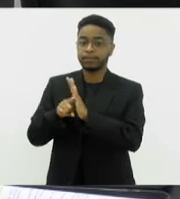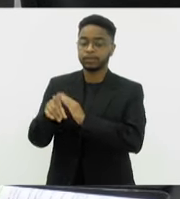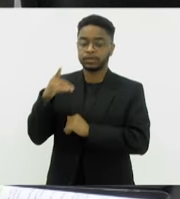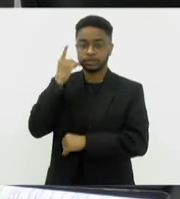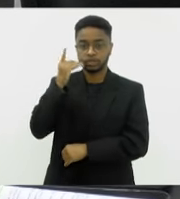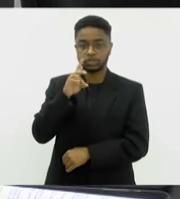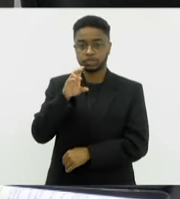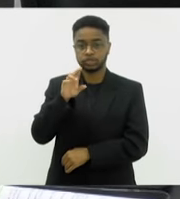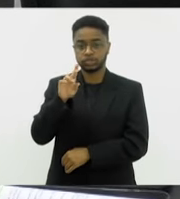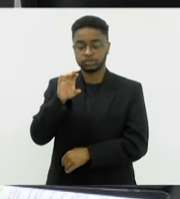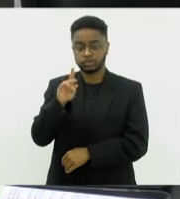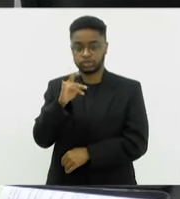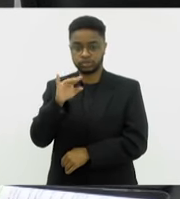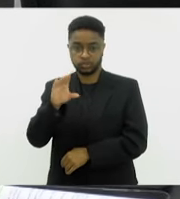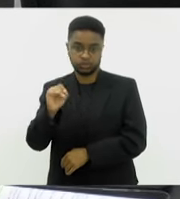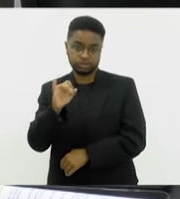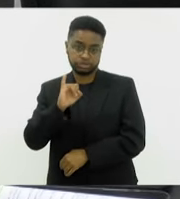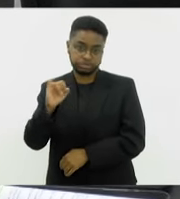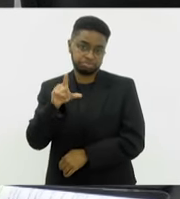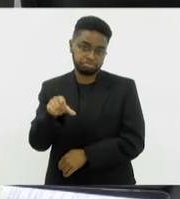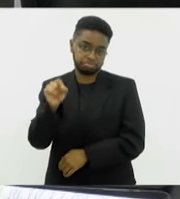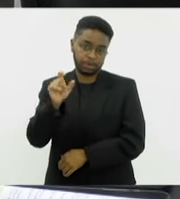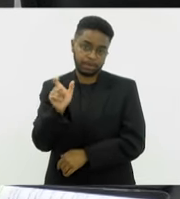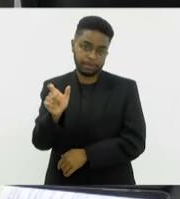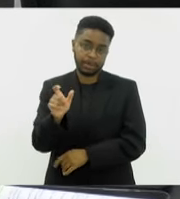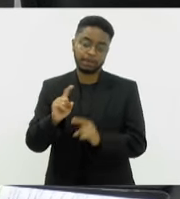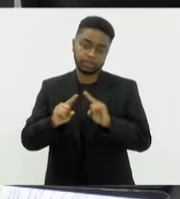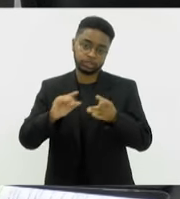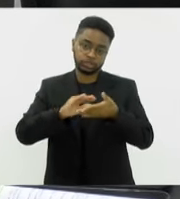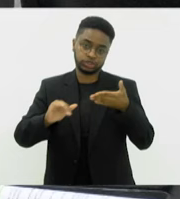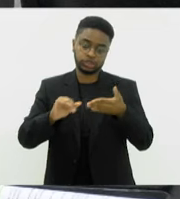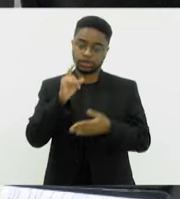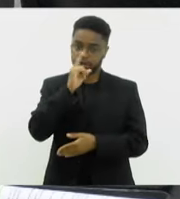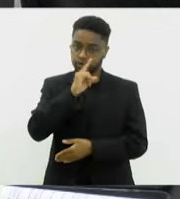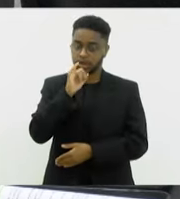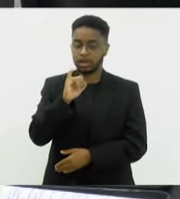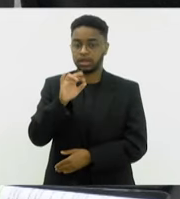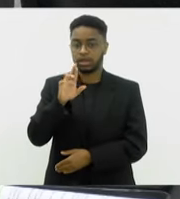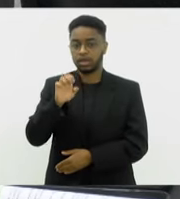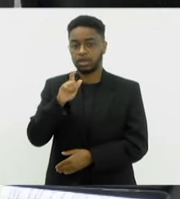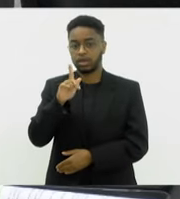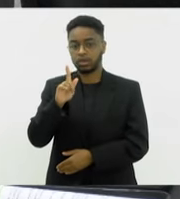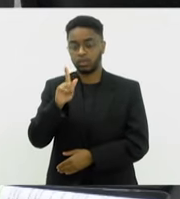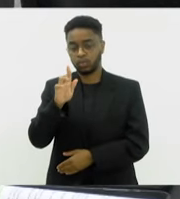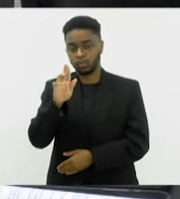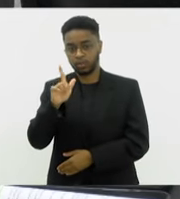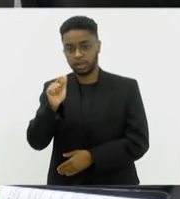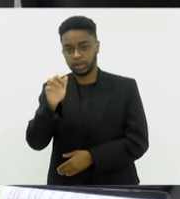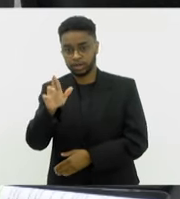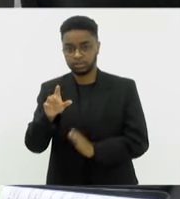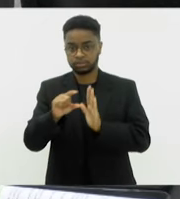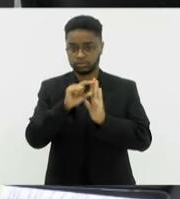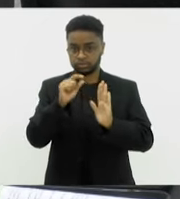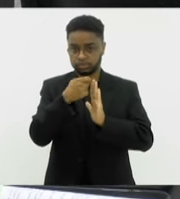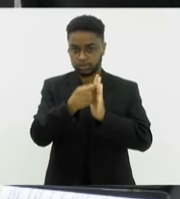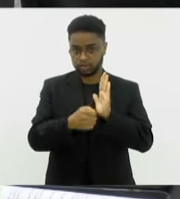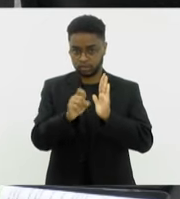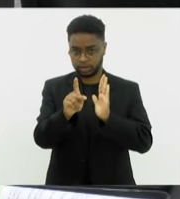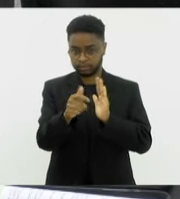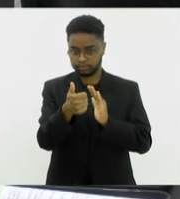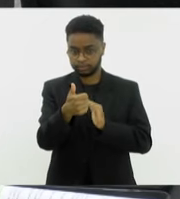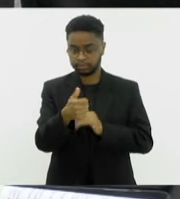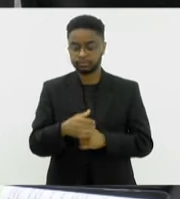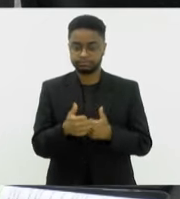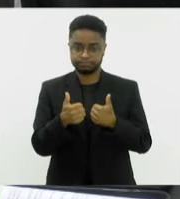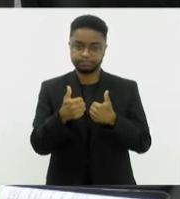se tem outra palavra. Mas já me comprometendo a tirar o irregular, tanto da ementa quanto da emenda, quanto do texto. Pode ser, deputada Célia?